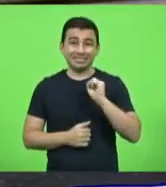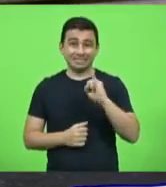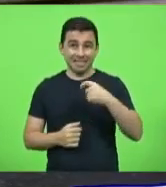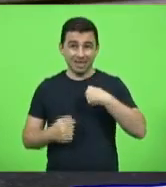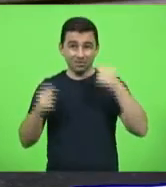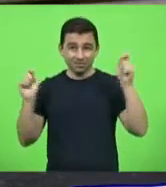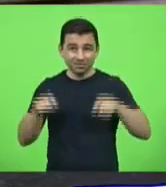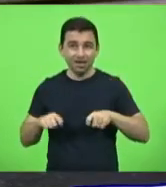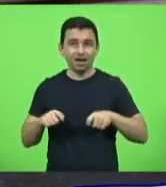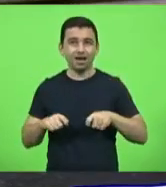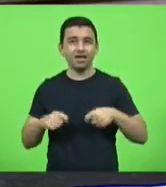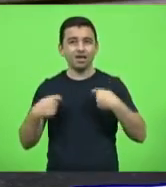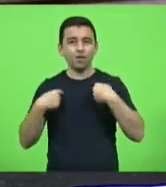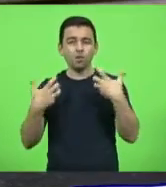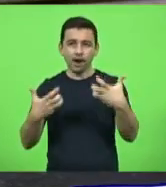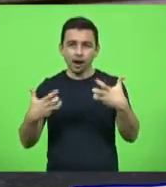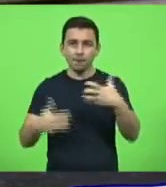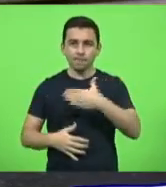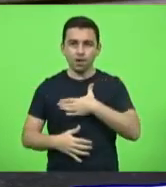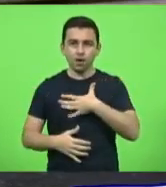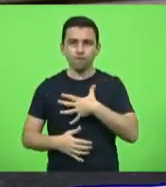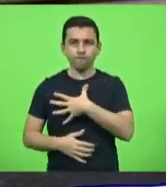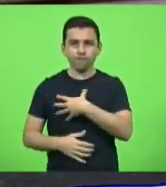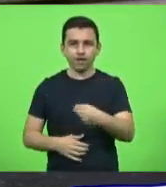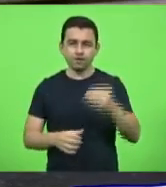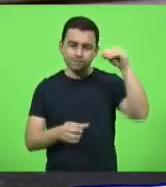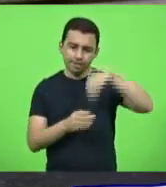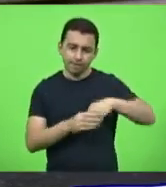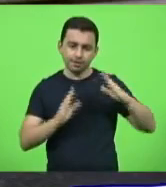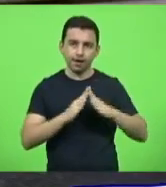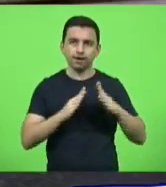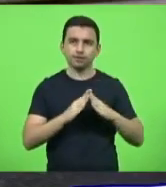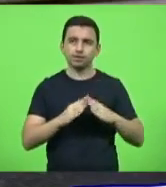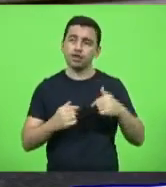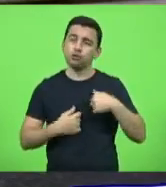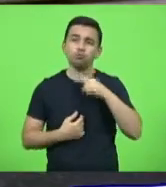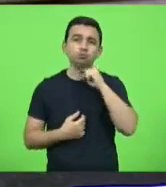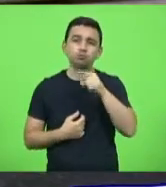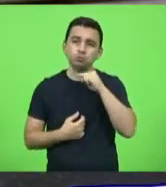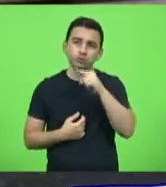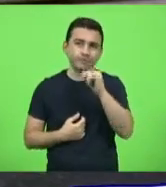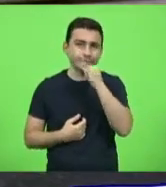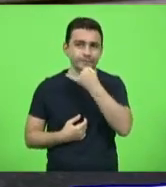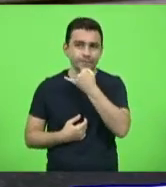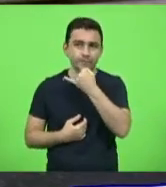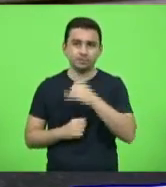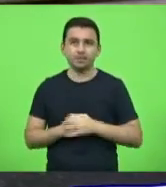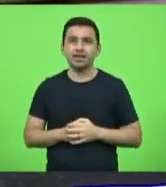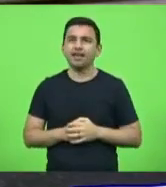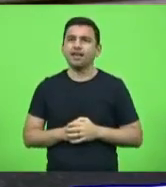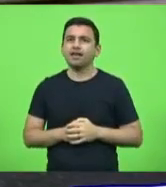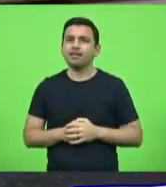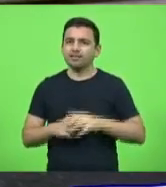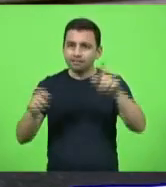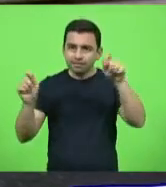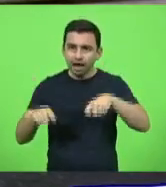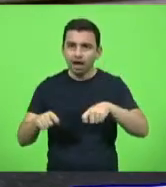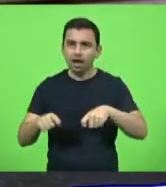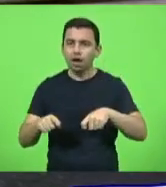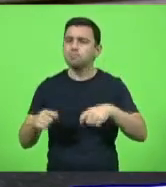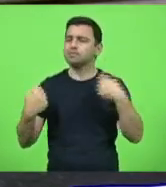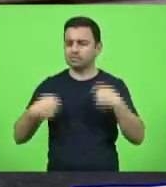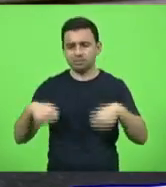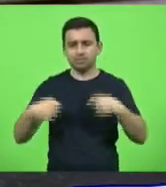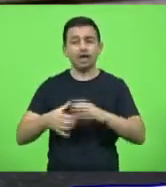pudesse, eu deixaria meu filho na minha casa. Infelizmente, eu não tenho condição para isso. Mas quem tem condições deveria ter a